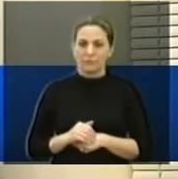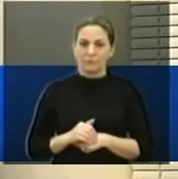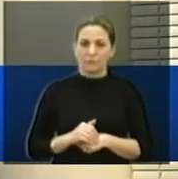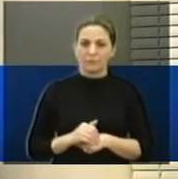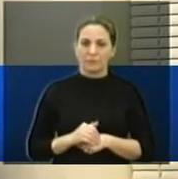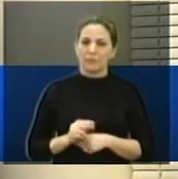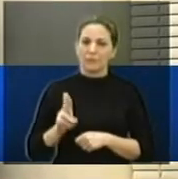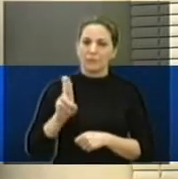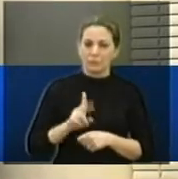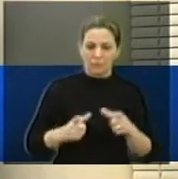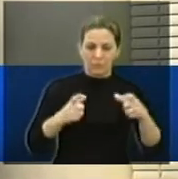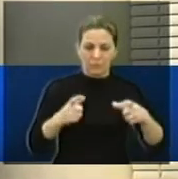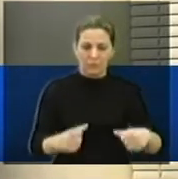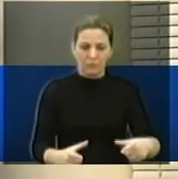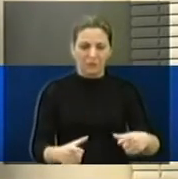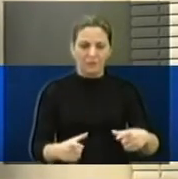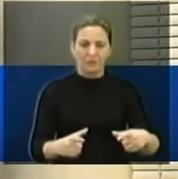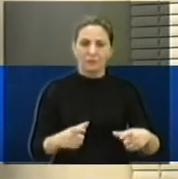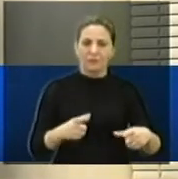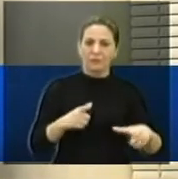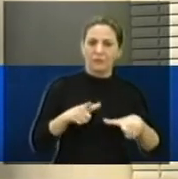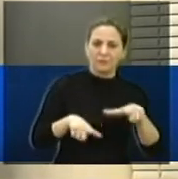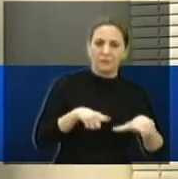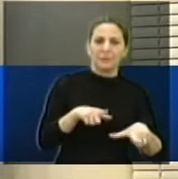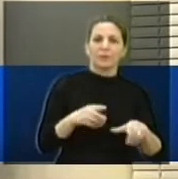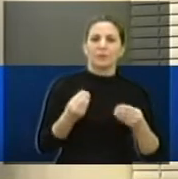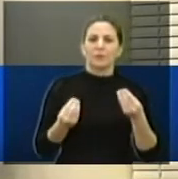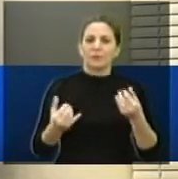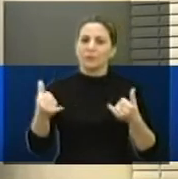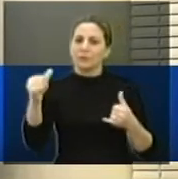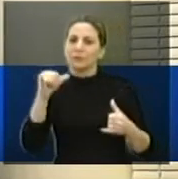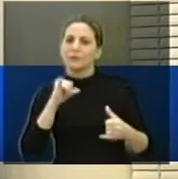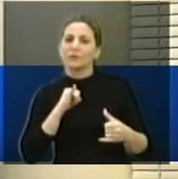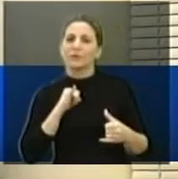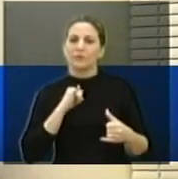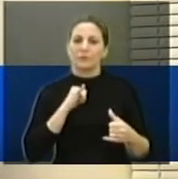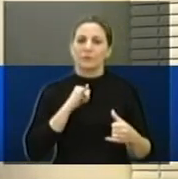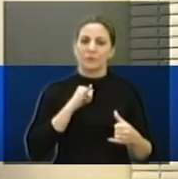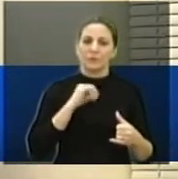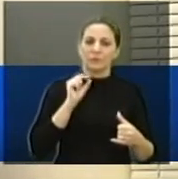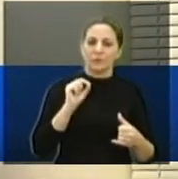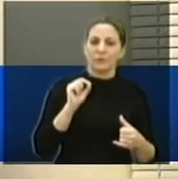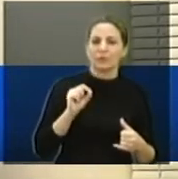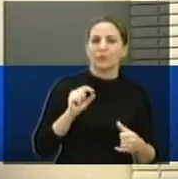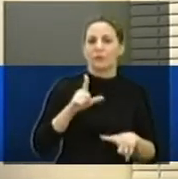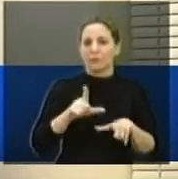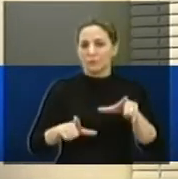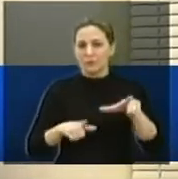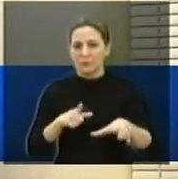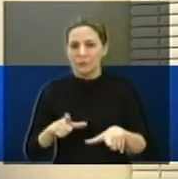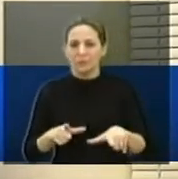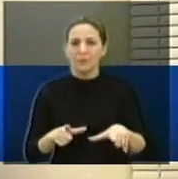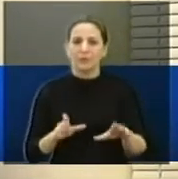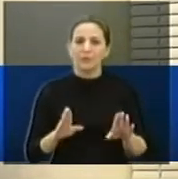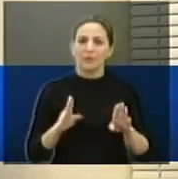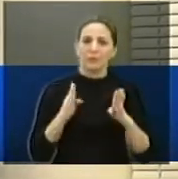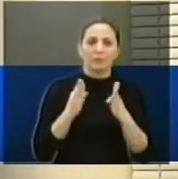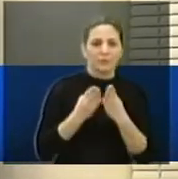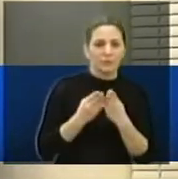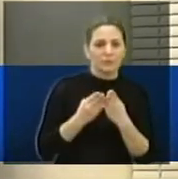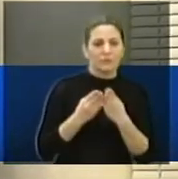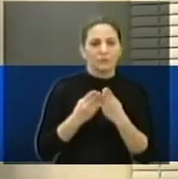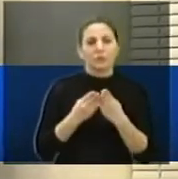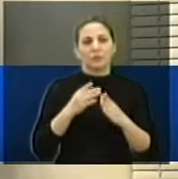ficam ocupando vaga aí não sei mas chegou essa informação que não cumprir o horário que nunca num fast um plantão